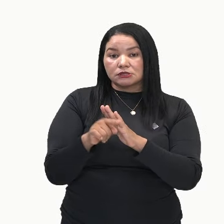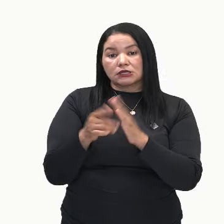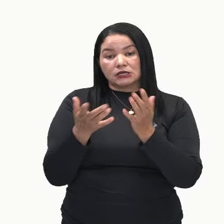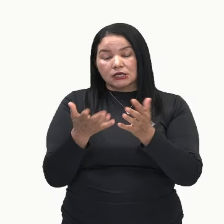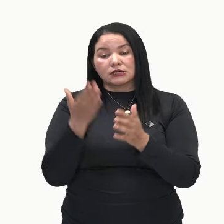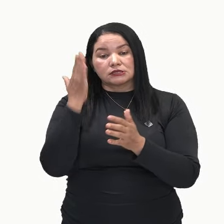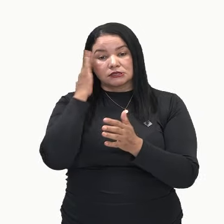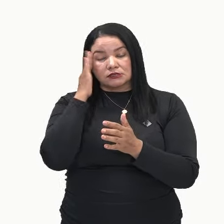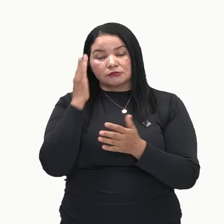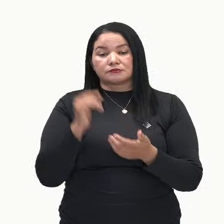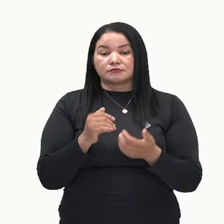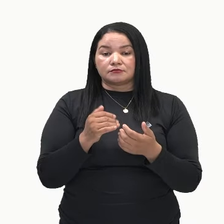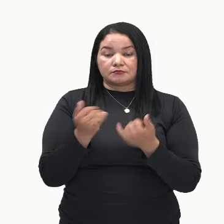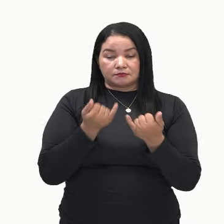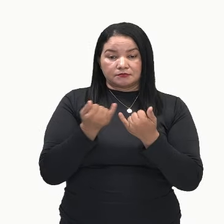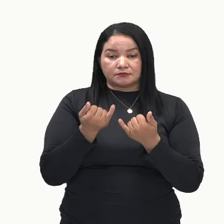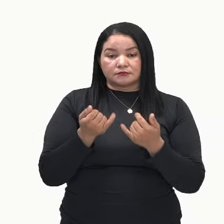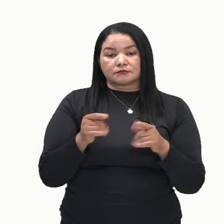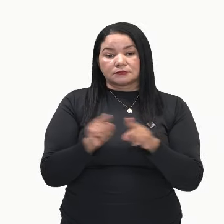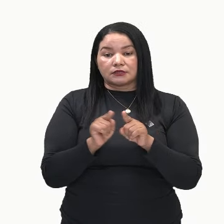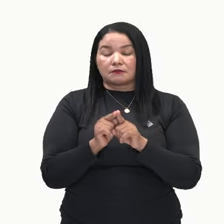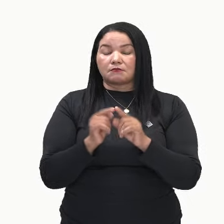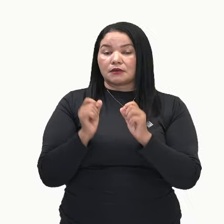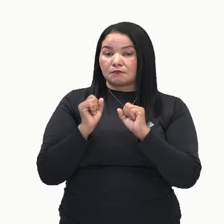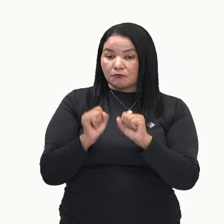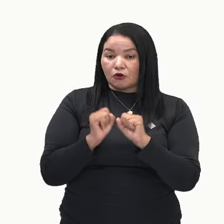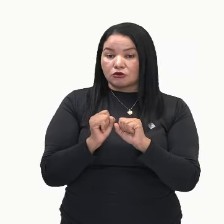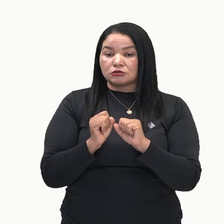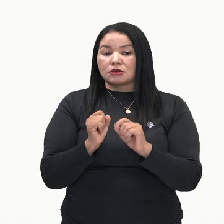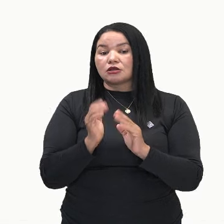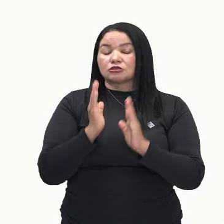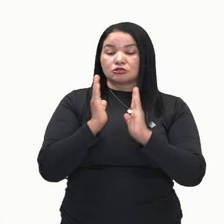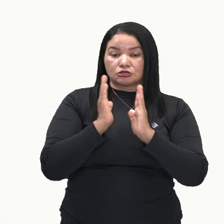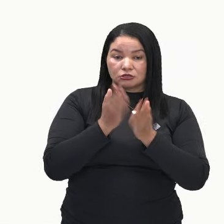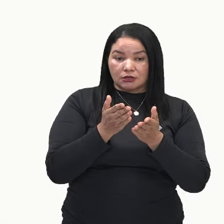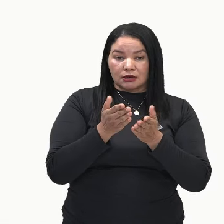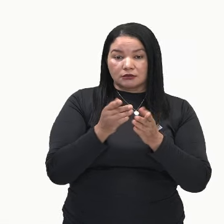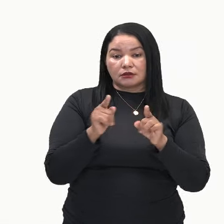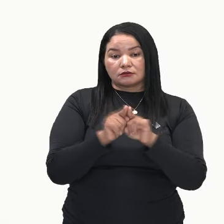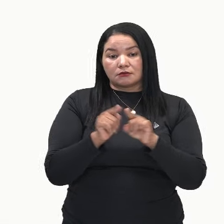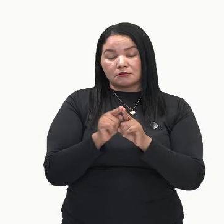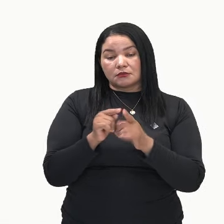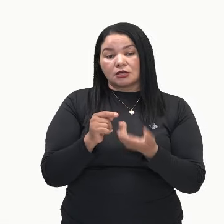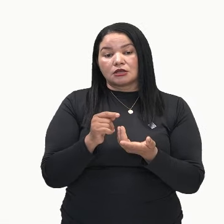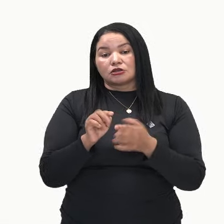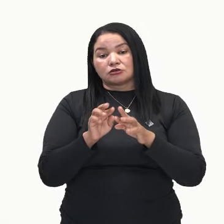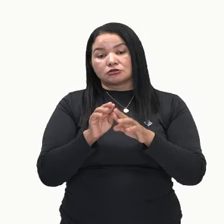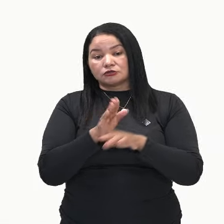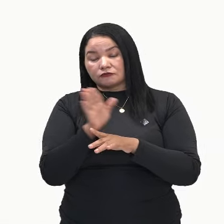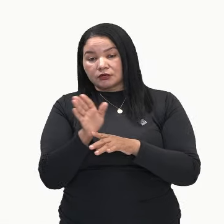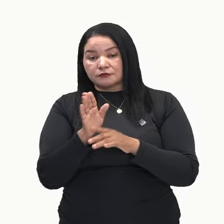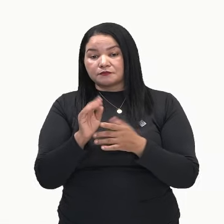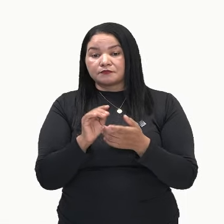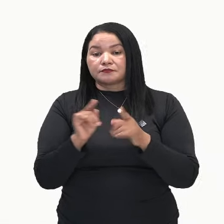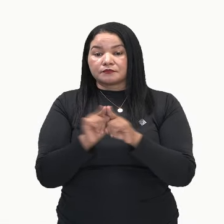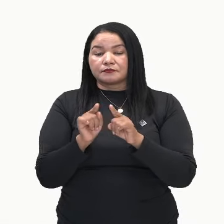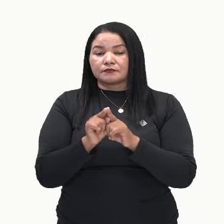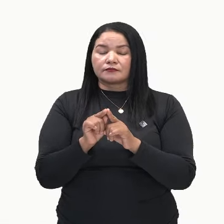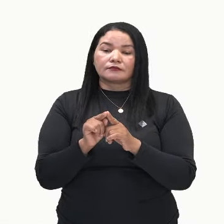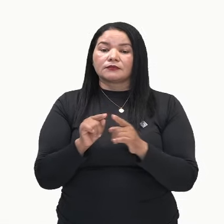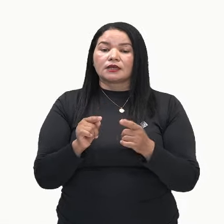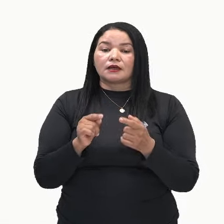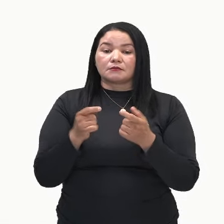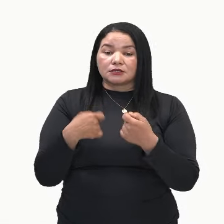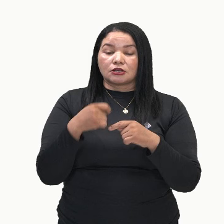né? Então elas podem ser diretas ou indiretas. E também podem ser afirmativas ou negativas, mas elas precisam